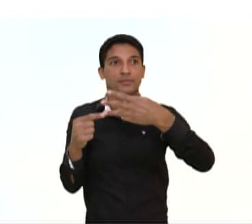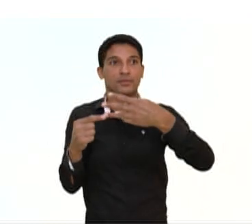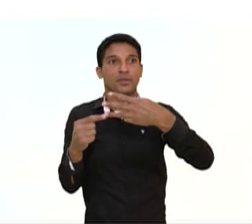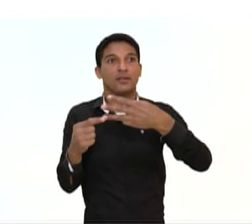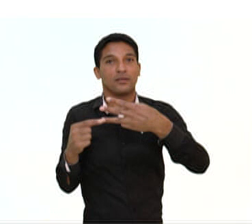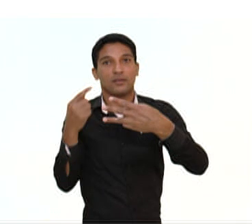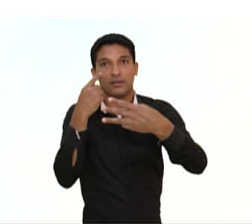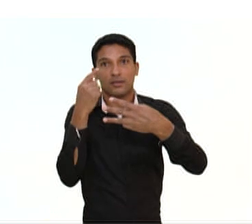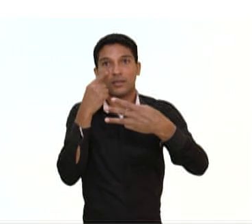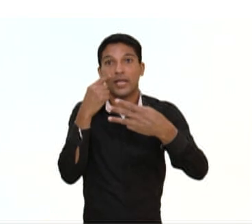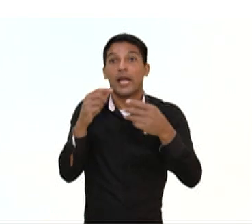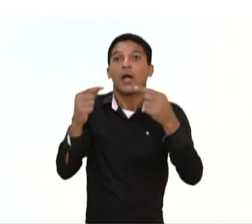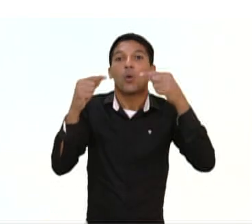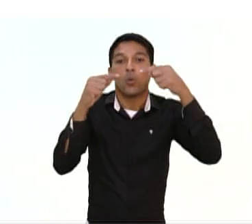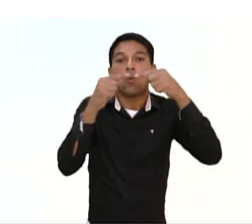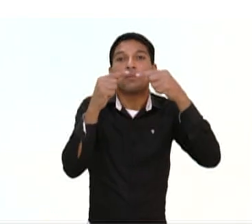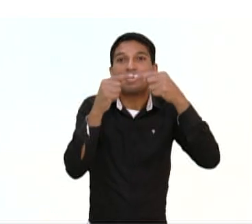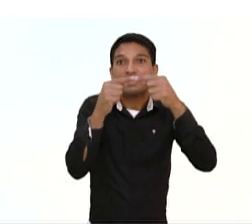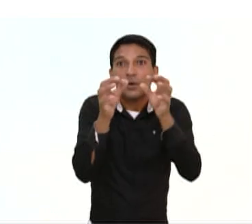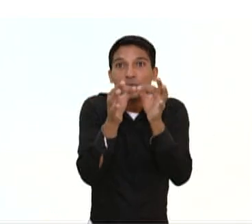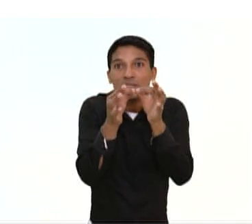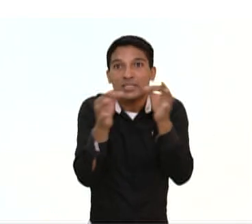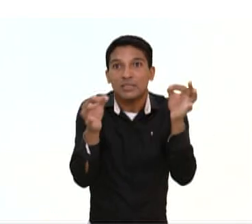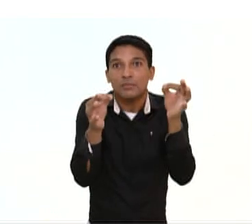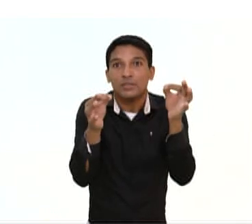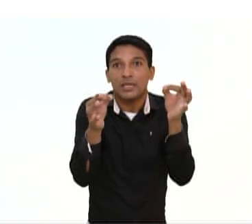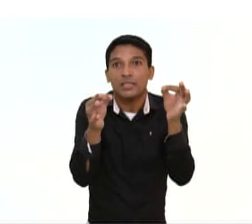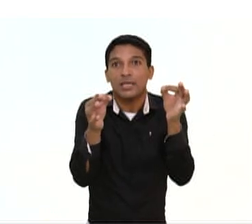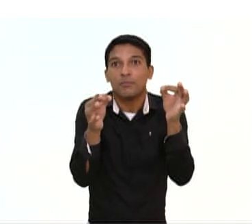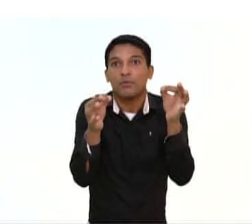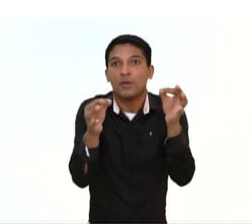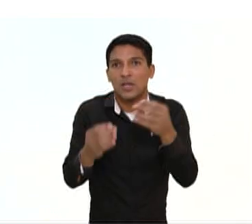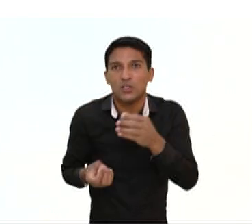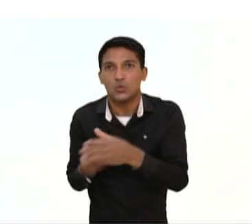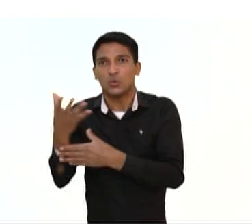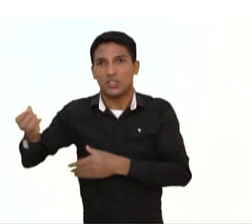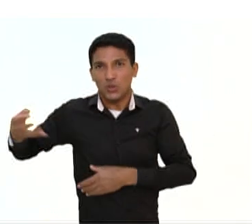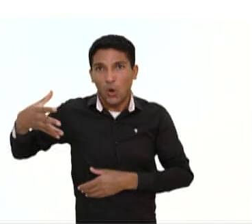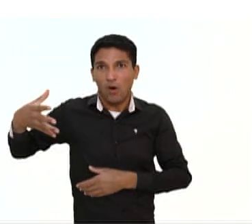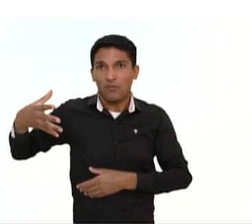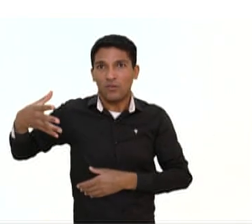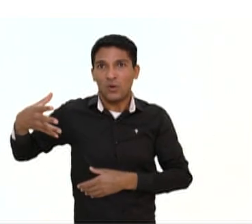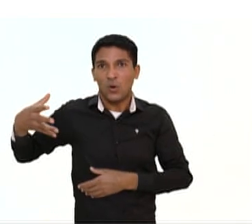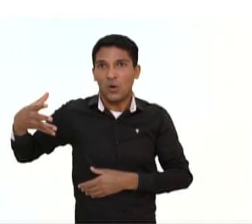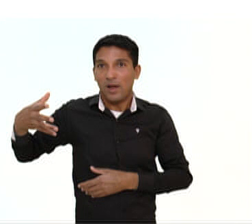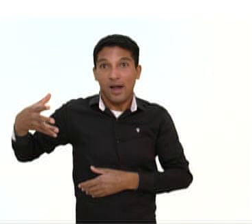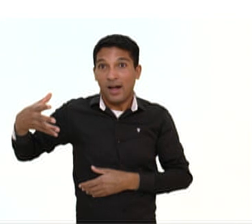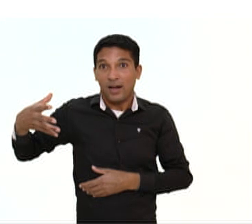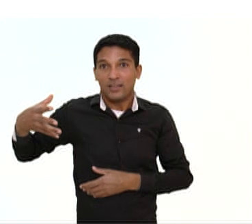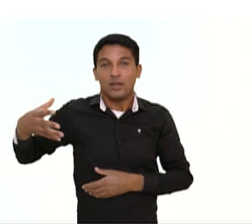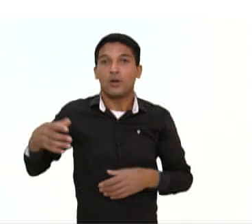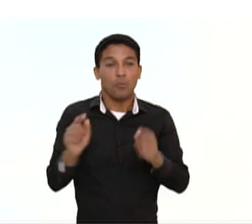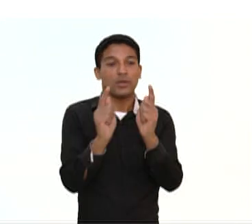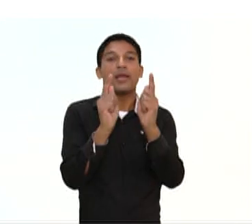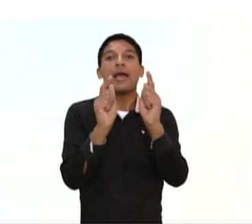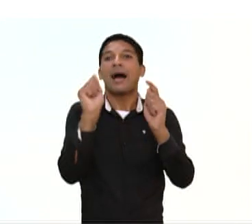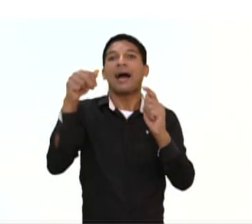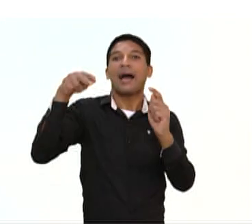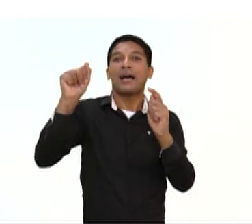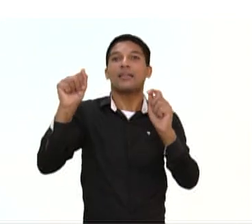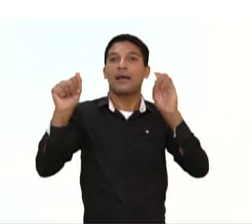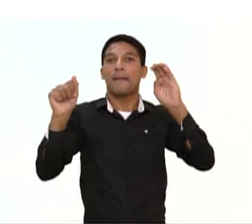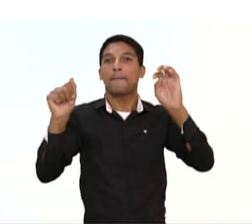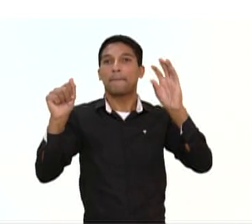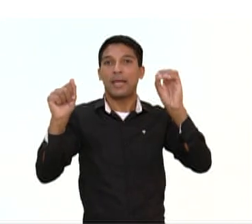não define um novo conjunto. Se fizer Ana e Beto ou Beto e Ana, dá no mesmo, tá? Então, aqui, ó, quais são as possibilidades de abraço que nós